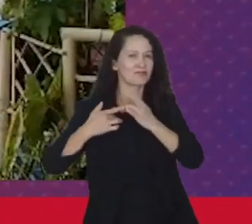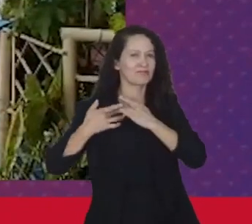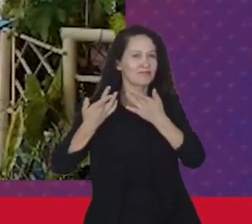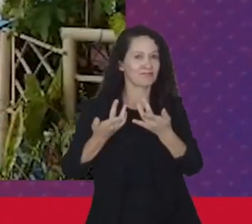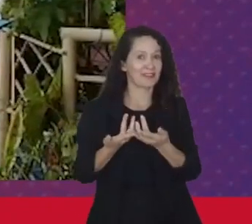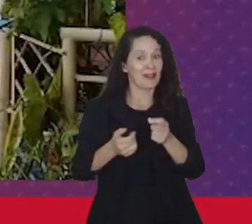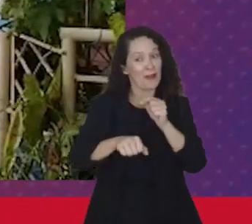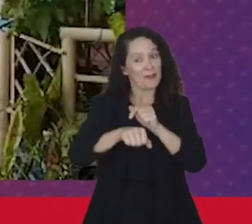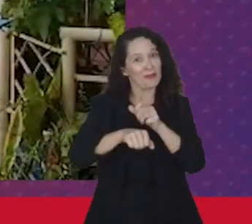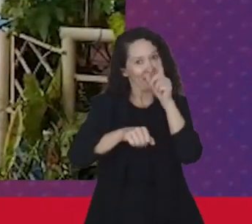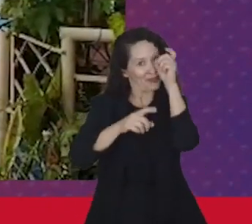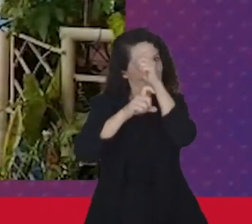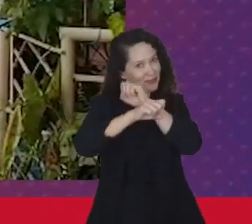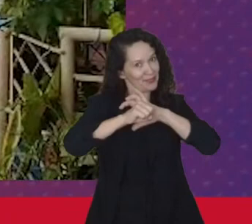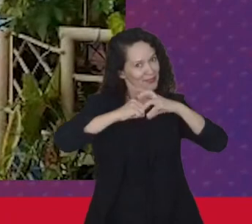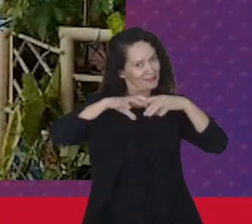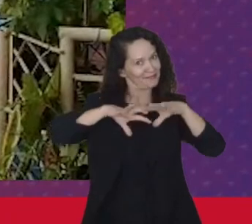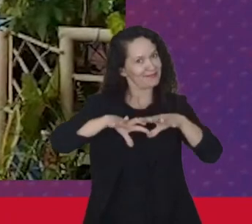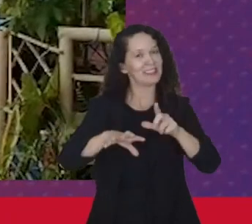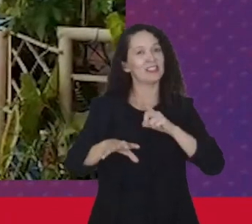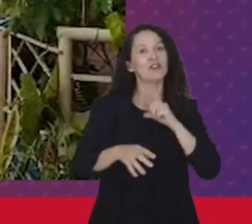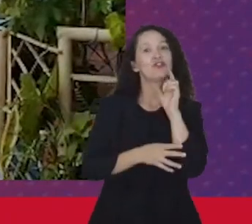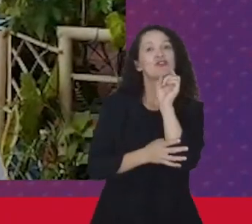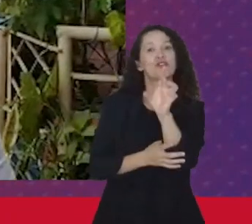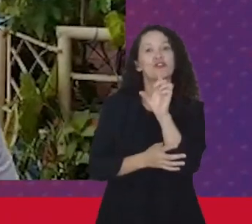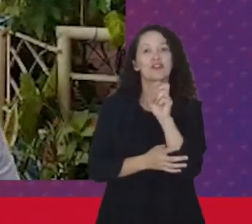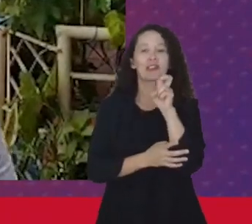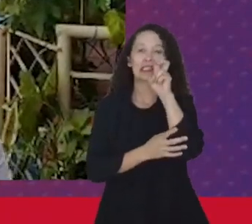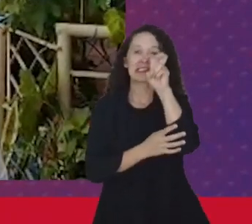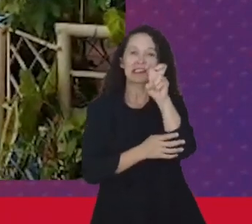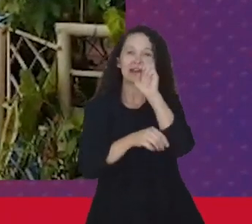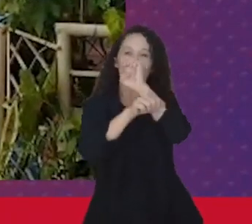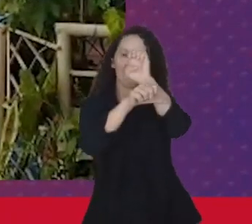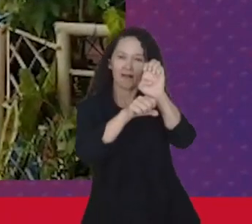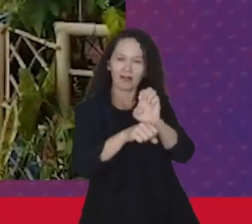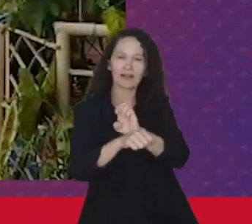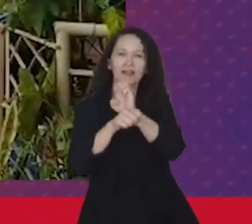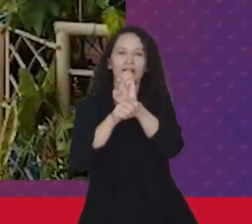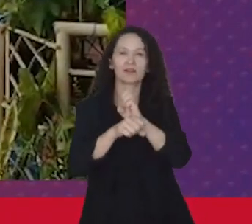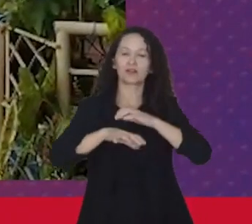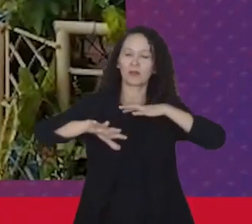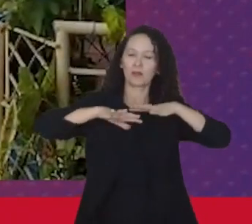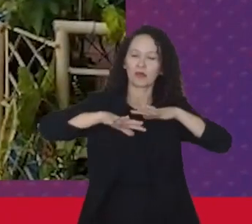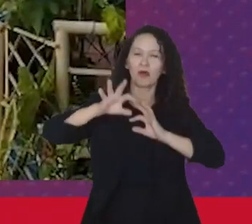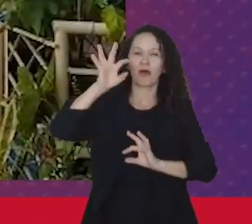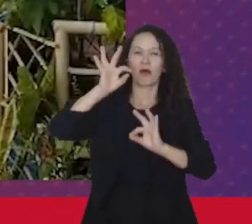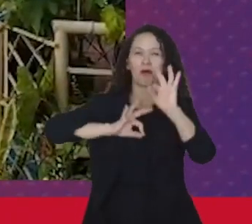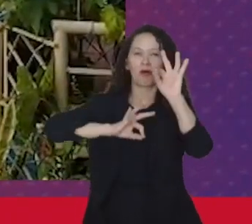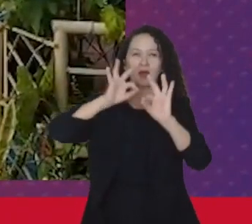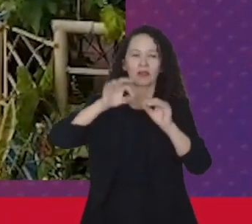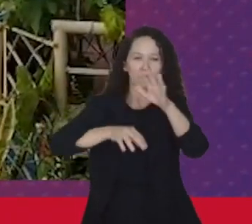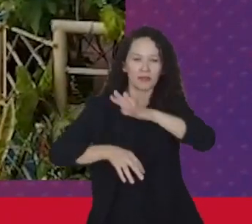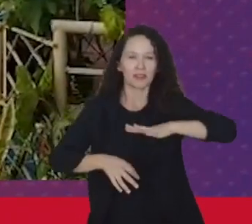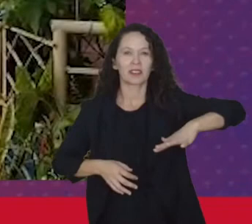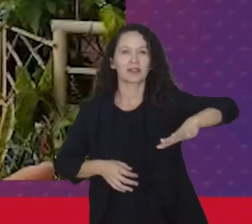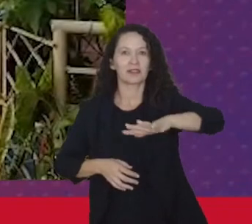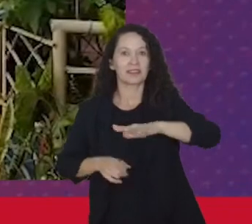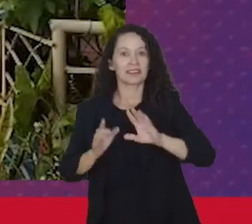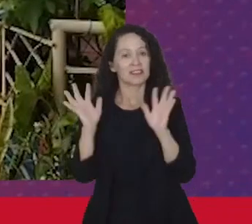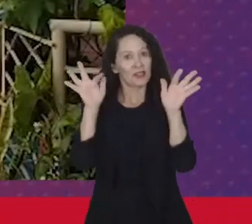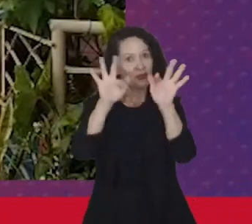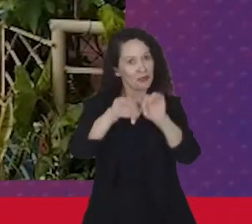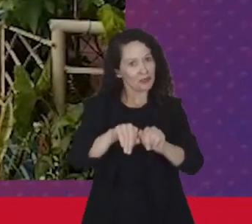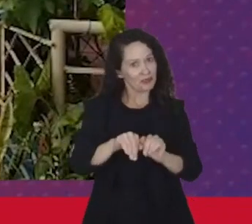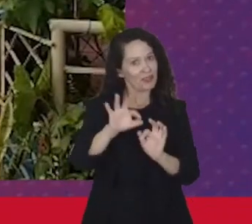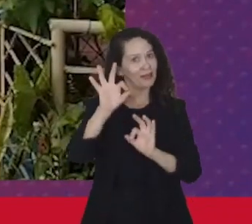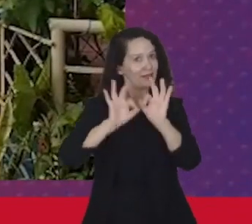meio à pandemia, onde a gente tinha aí apenas 5 estados mobilizados e organizados com o setorial, e ao final